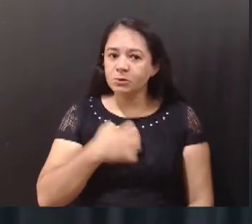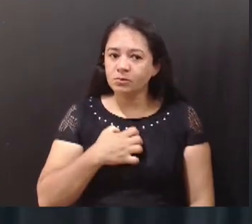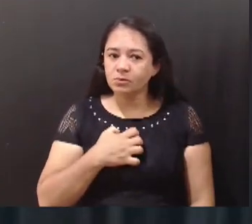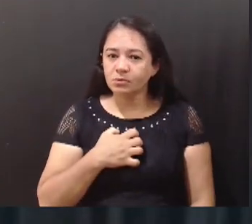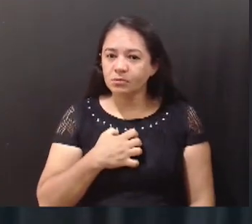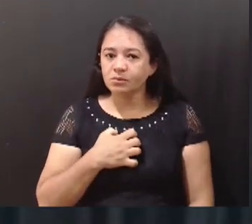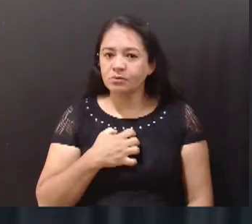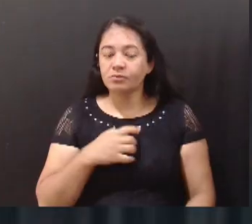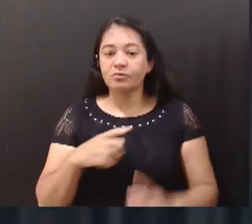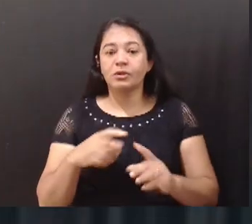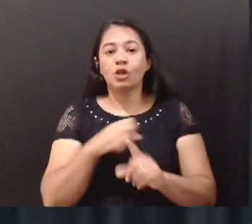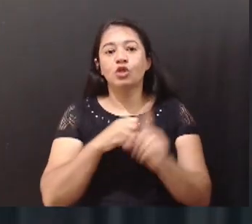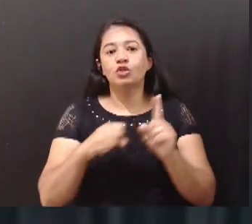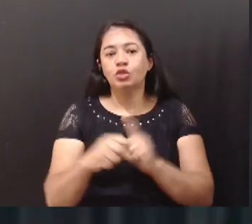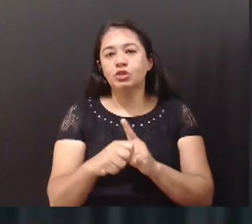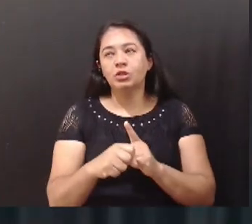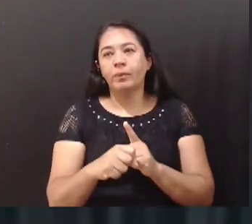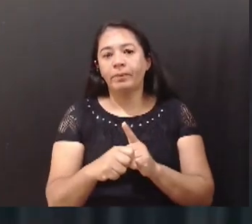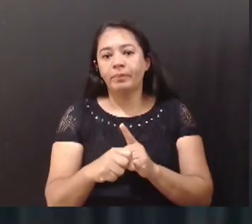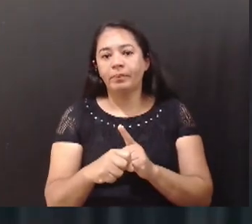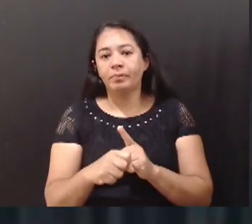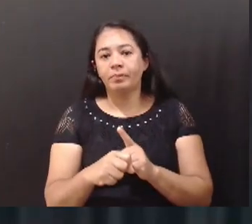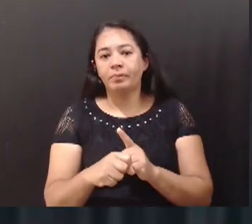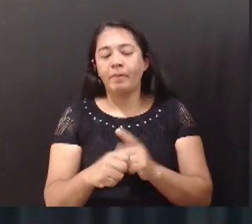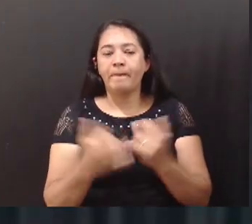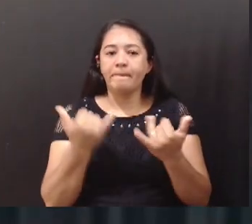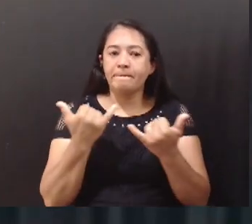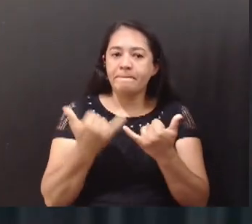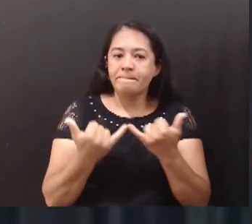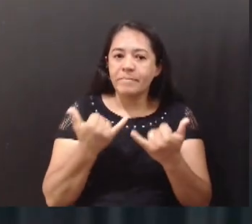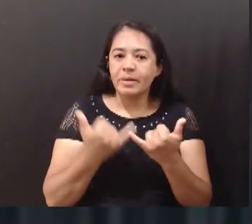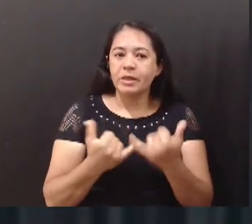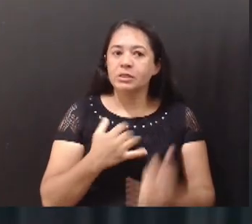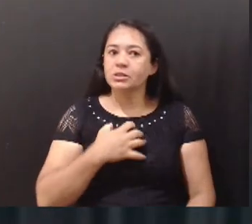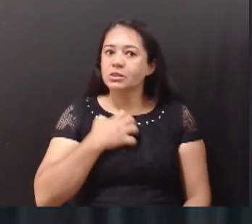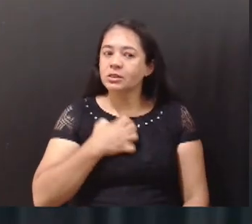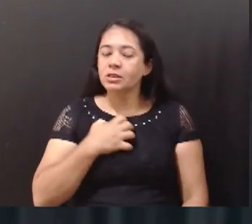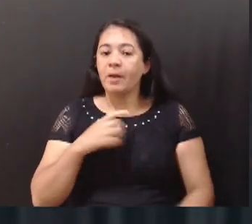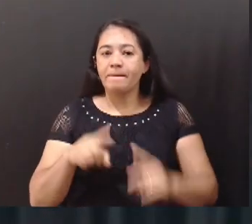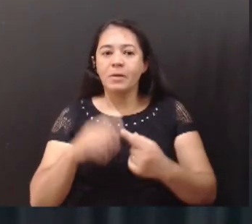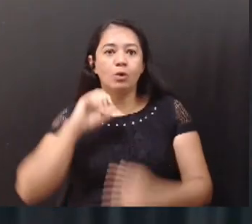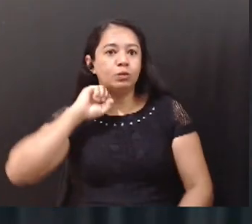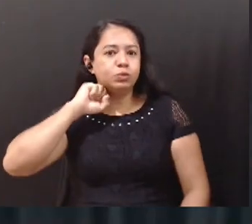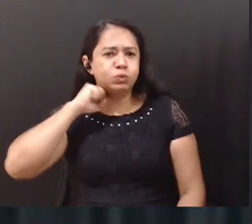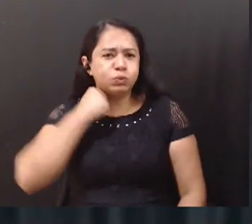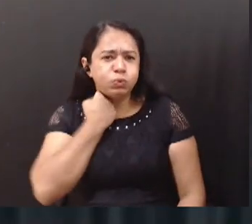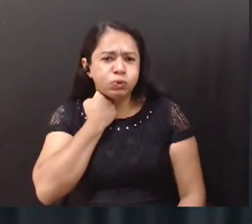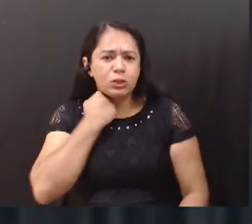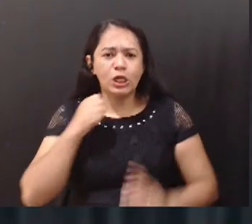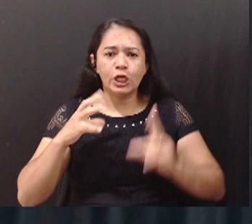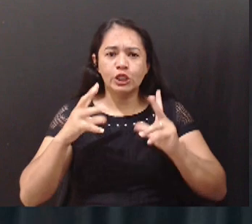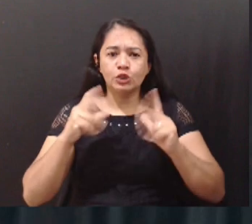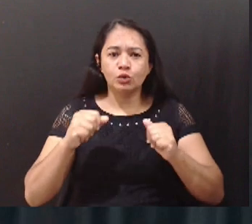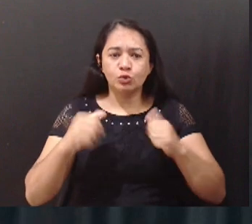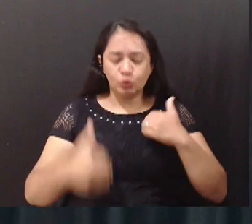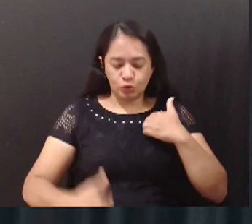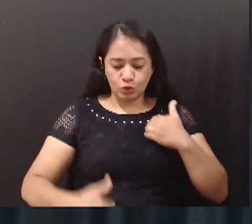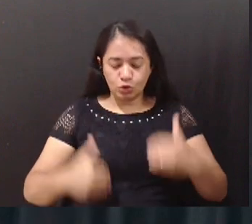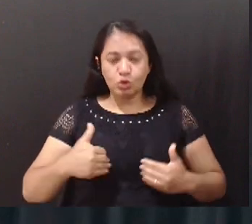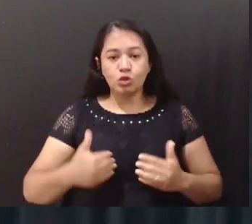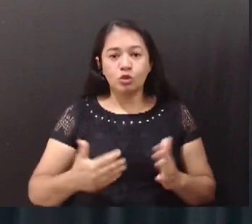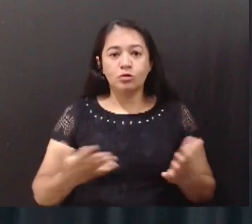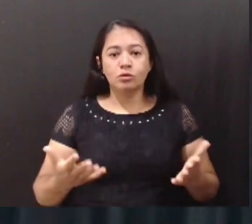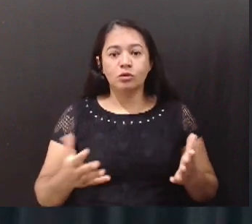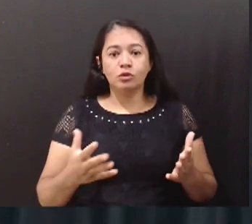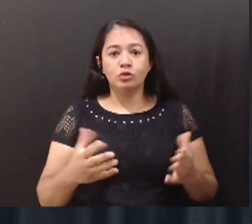Socialmente, digamos assim, é parecido com a raiva, mas o estresse, na verdade, é tudo que tira o nosso corpo do que a gente chama